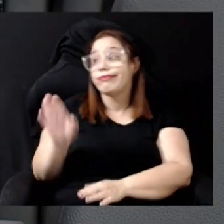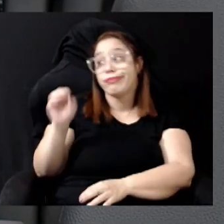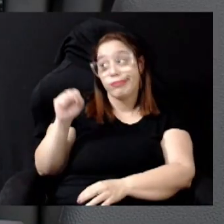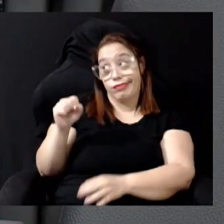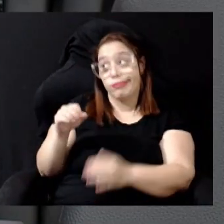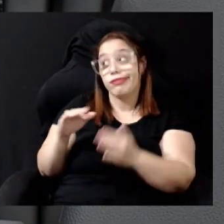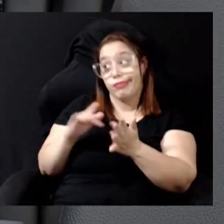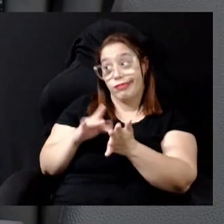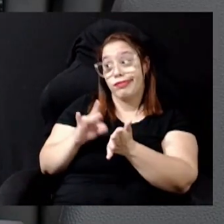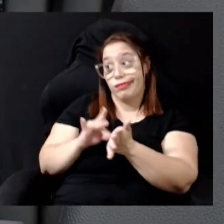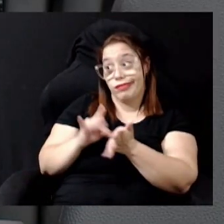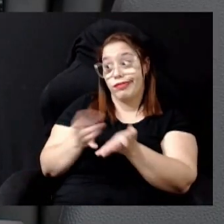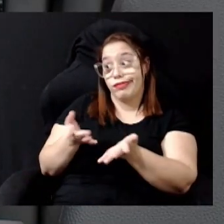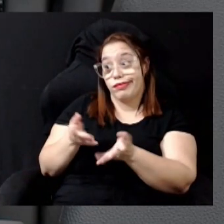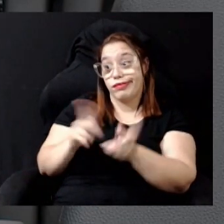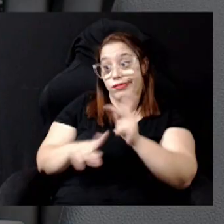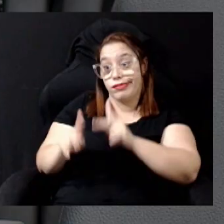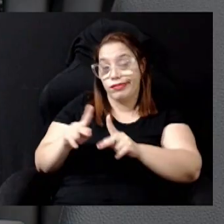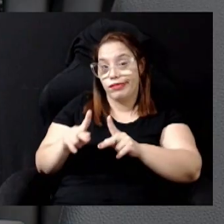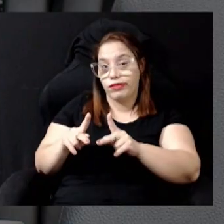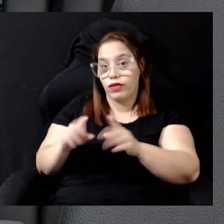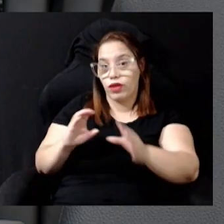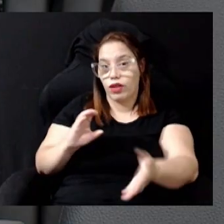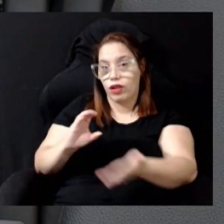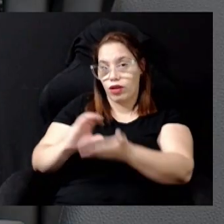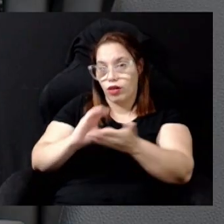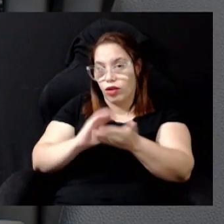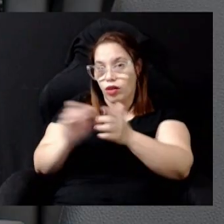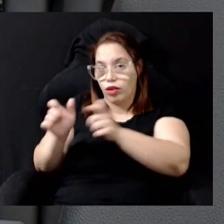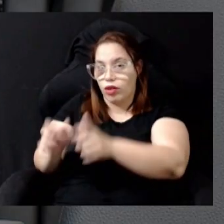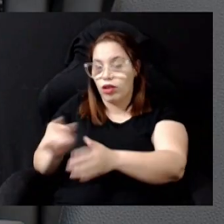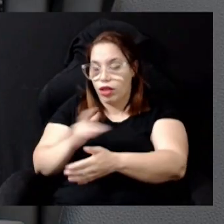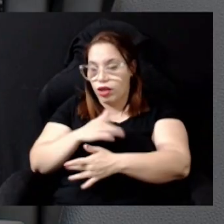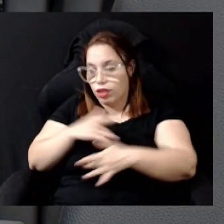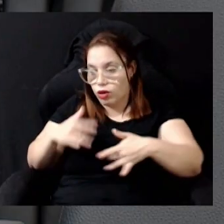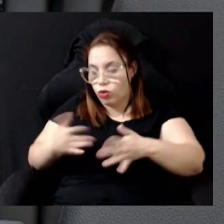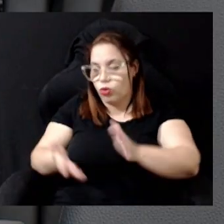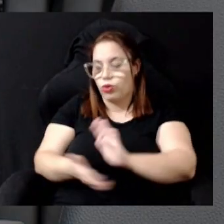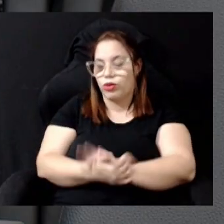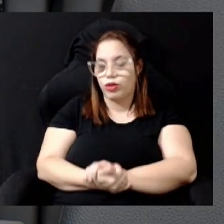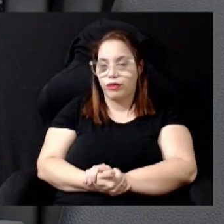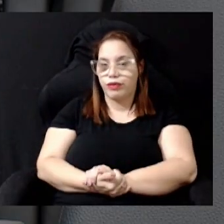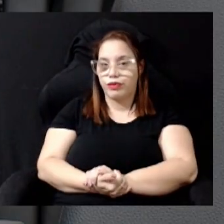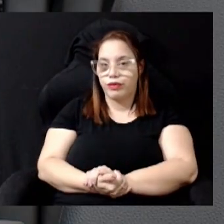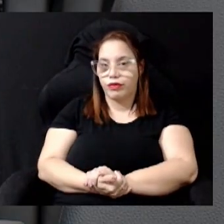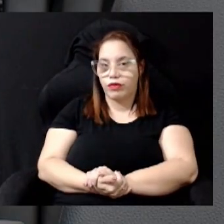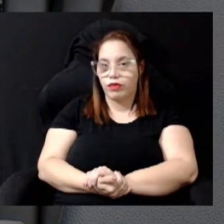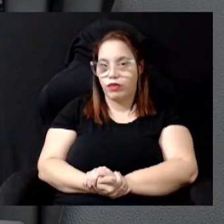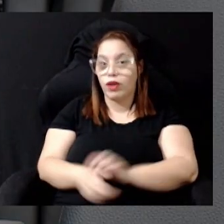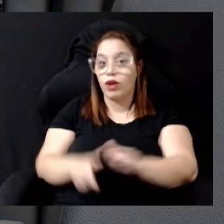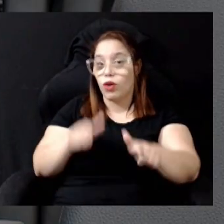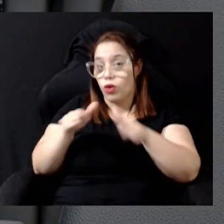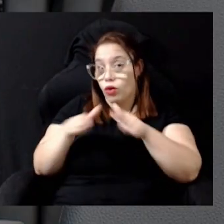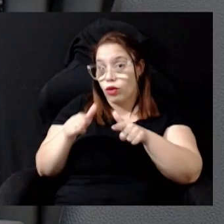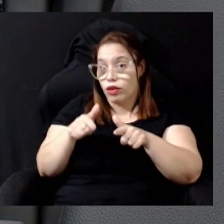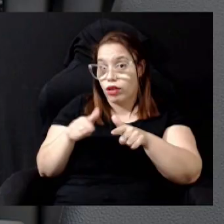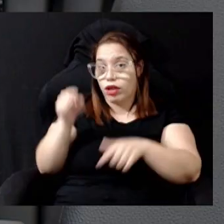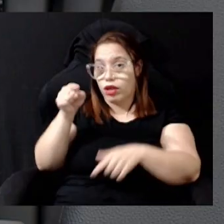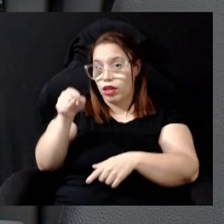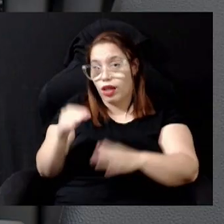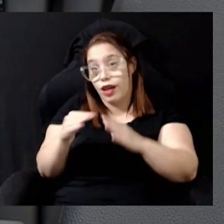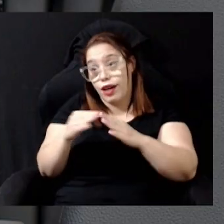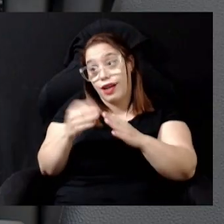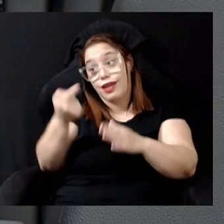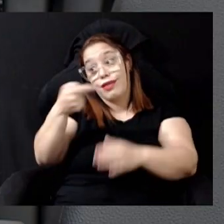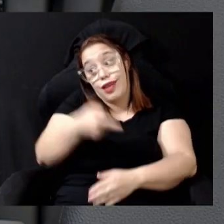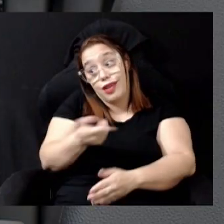moradores, que são os conselheiros locais, no caso da saúde, e também os trabalhadores, né? Porque estão ali, é a casa deles, né? Então, às